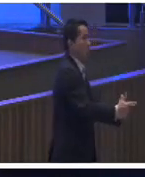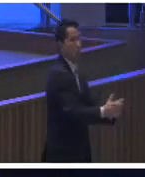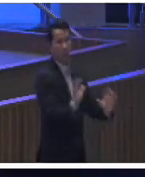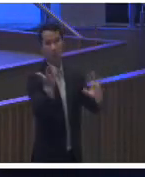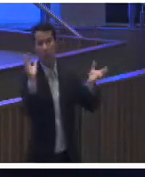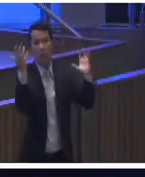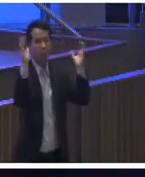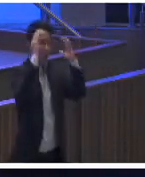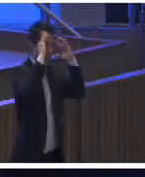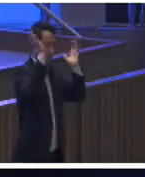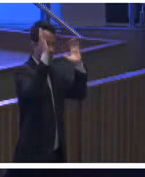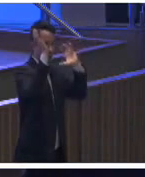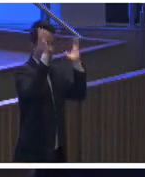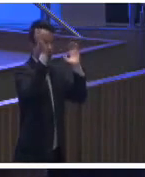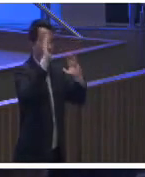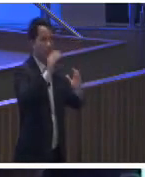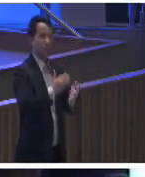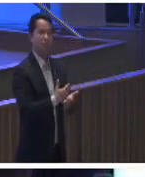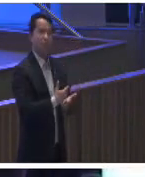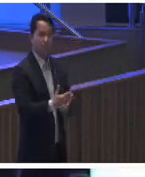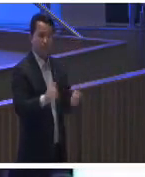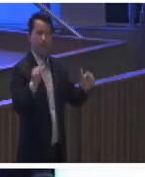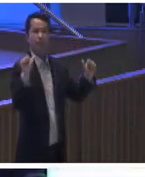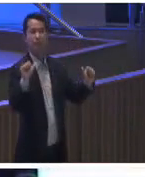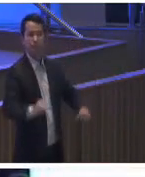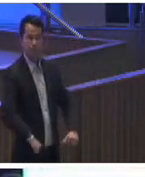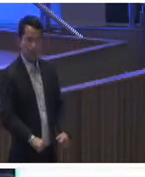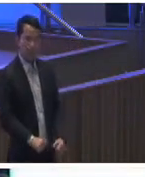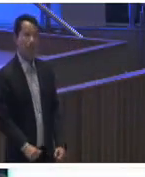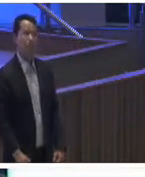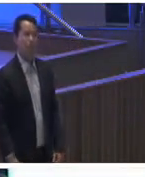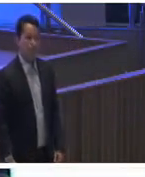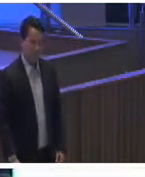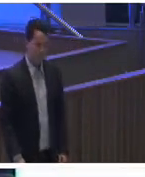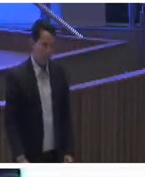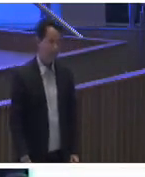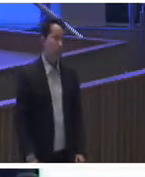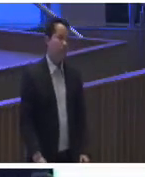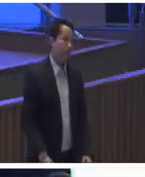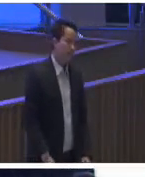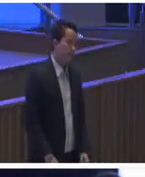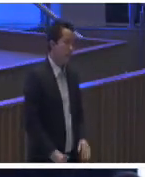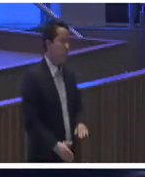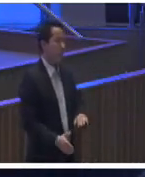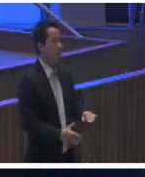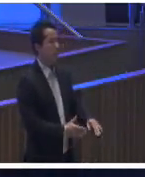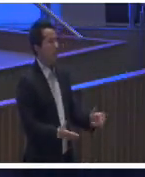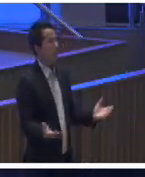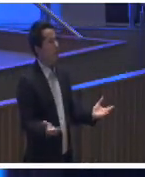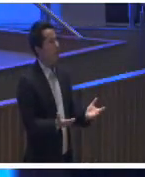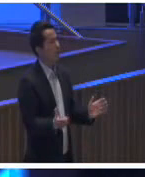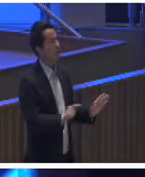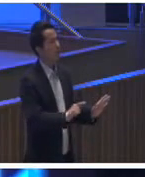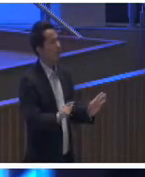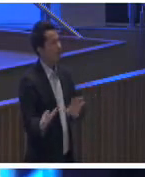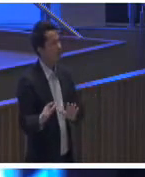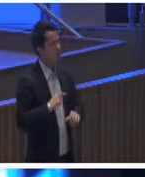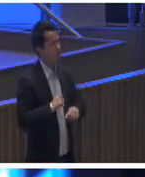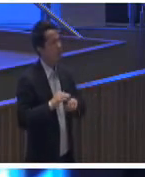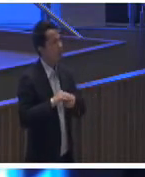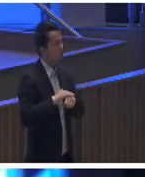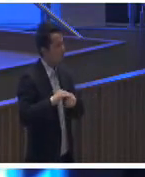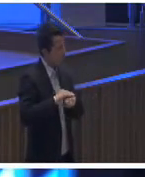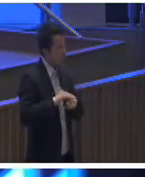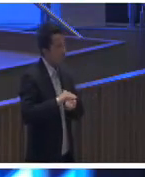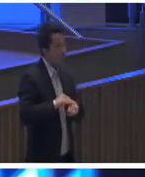um irmão essa semana numa questão muito íntima dele, e ele num conflito muito grande, e esse